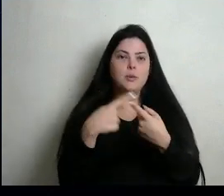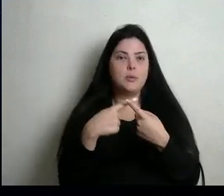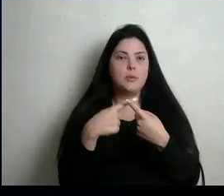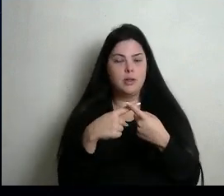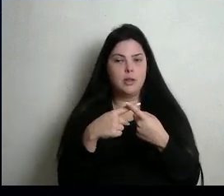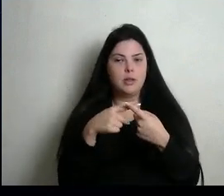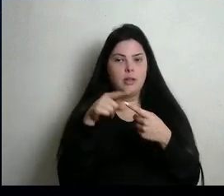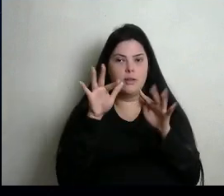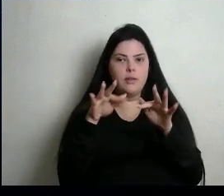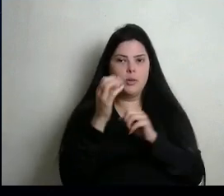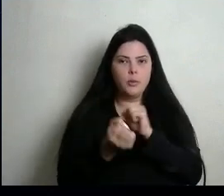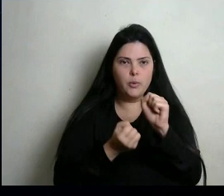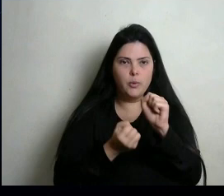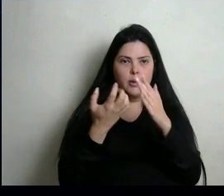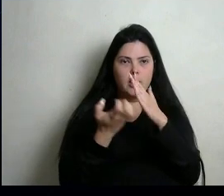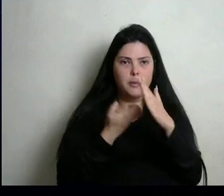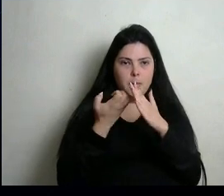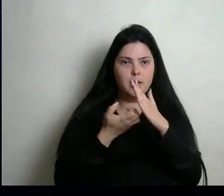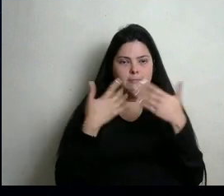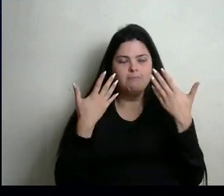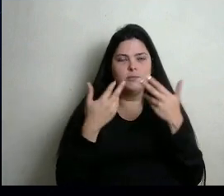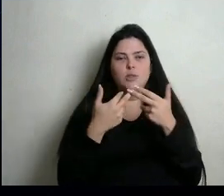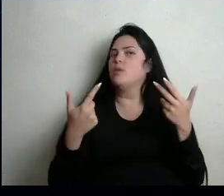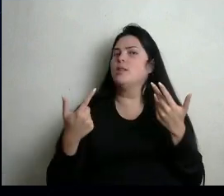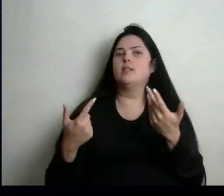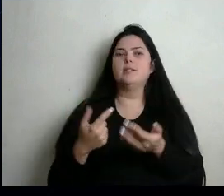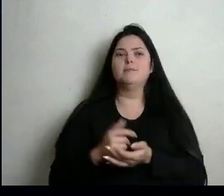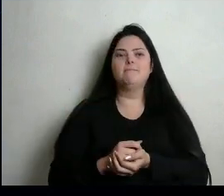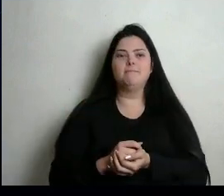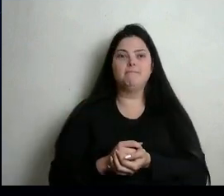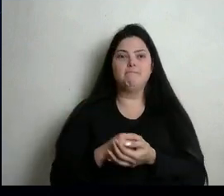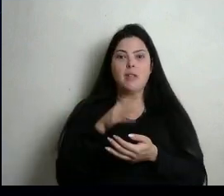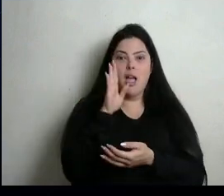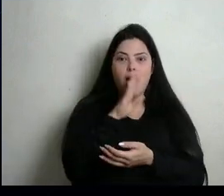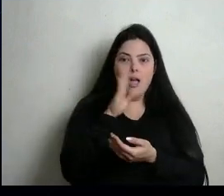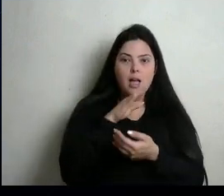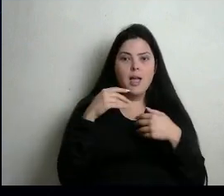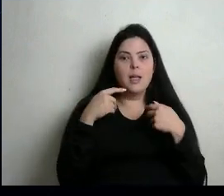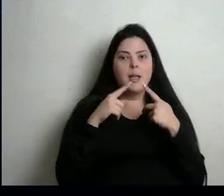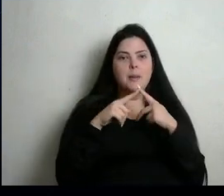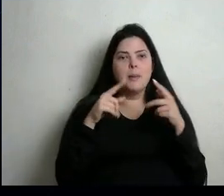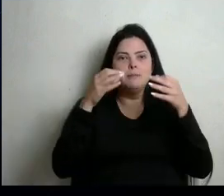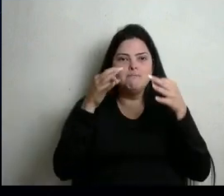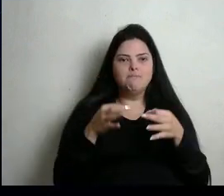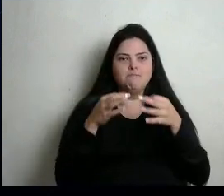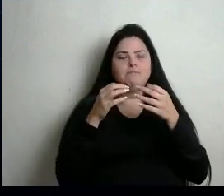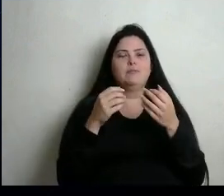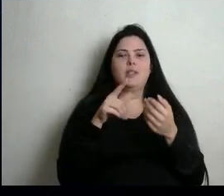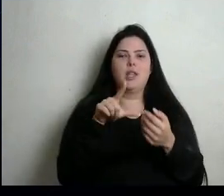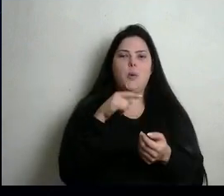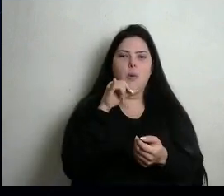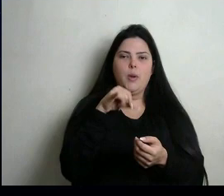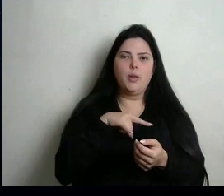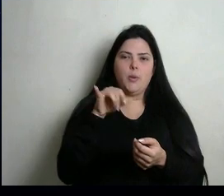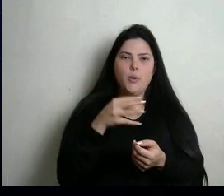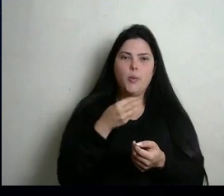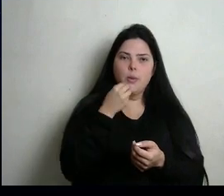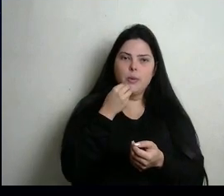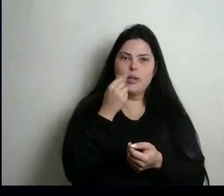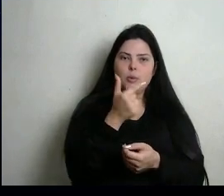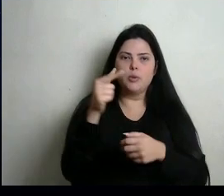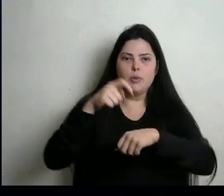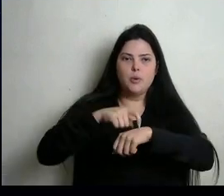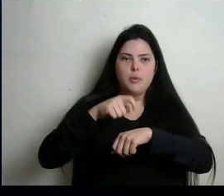dentro da empresa, então as coisas estão um pouco corridas, mas com certeza eu vou ter a oportunidade aí numa próxima